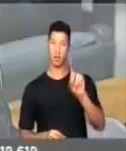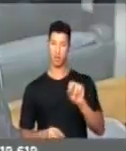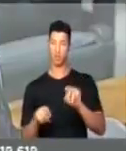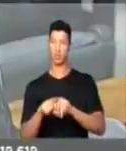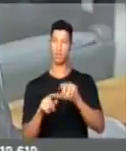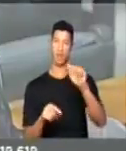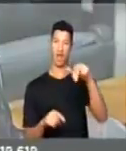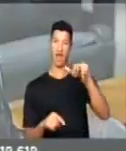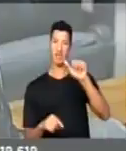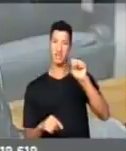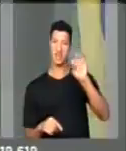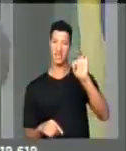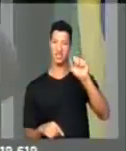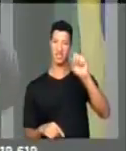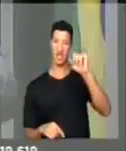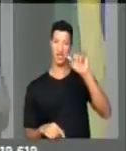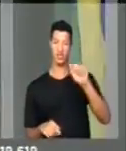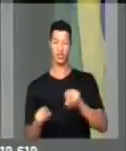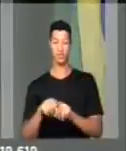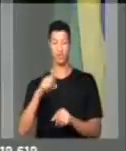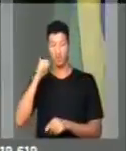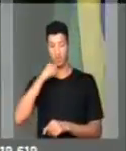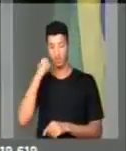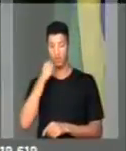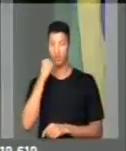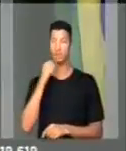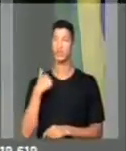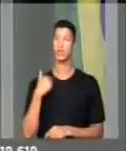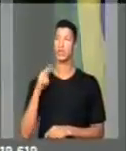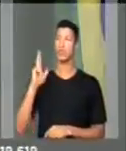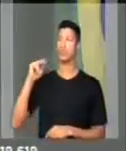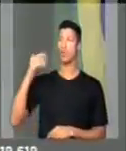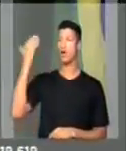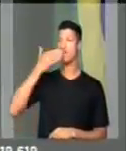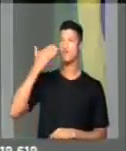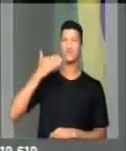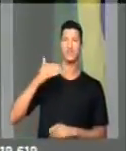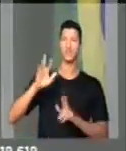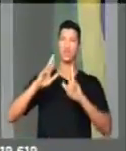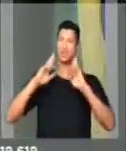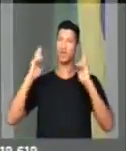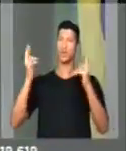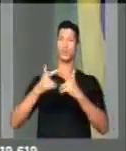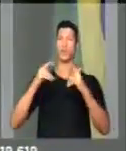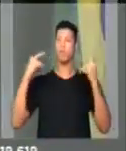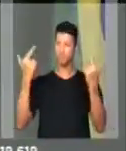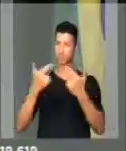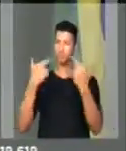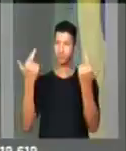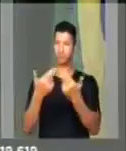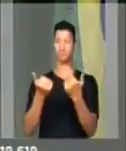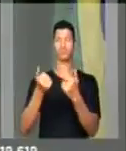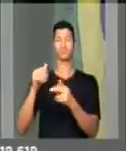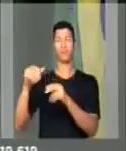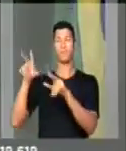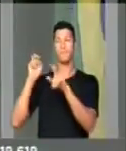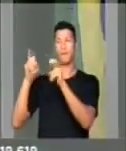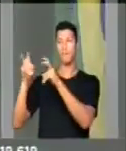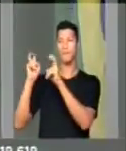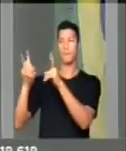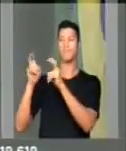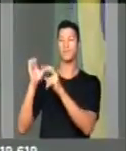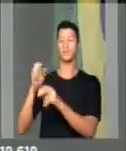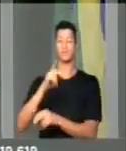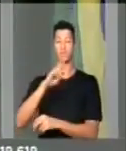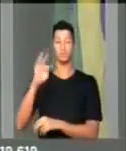senador Anastasia, e os senadores, eu nunca vi tantas reuniões para ouvir